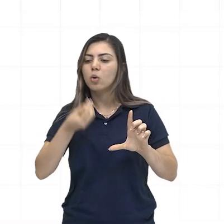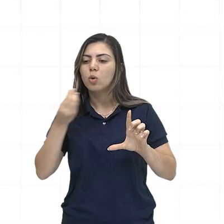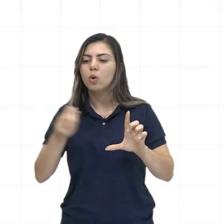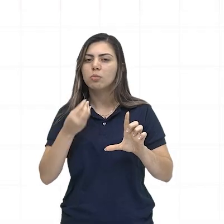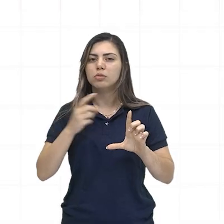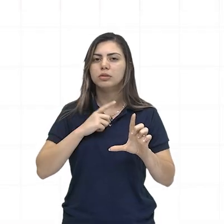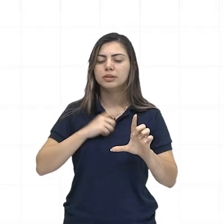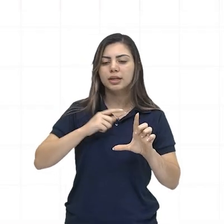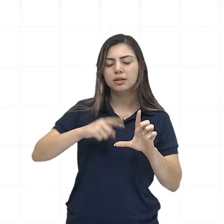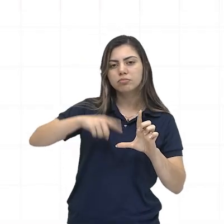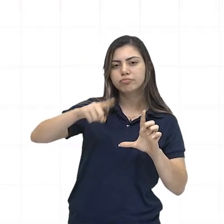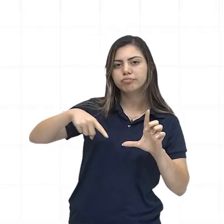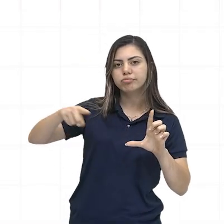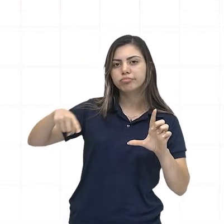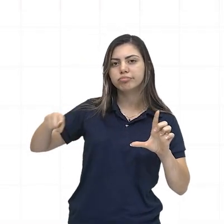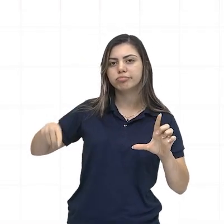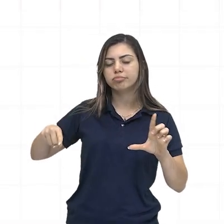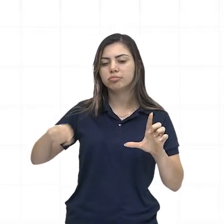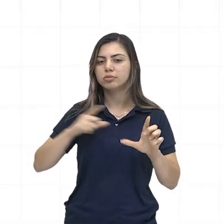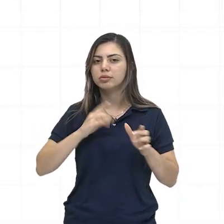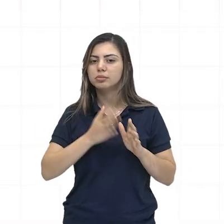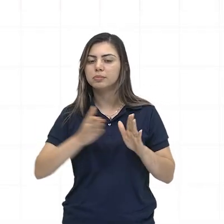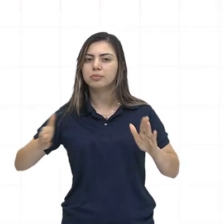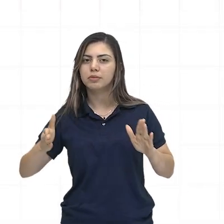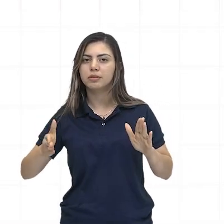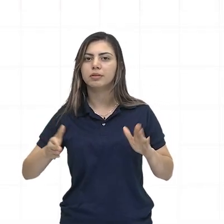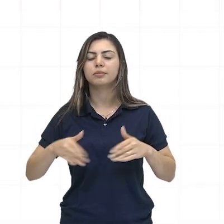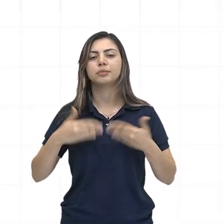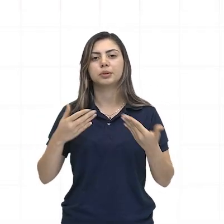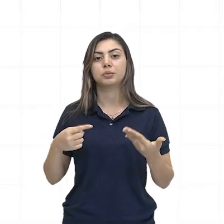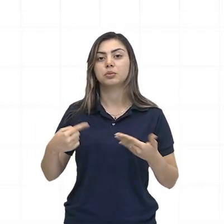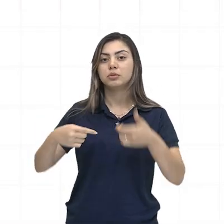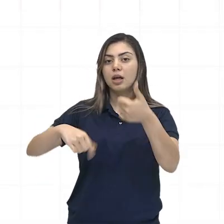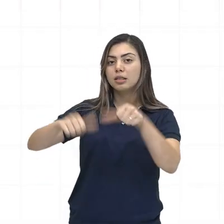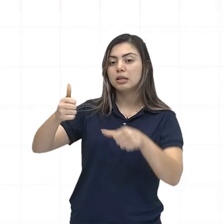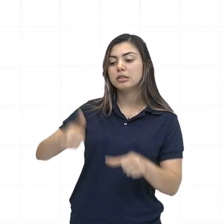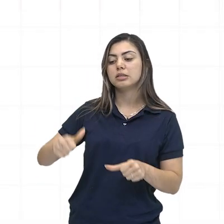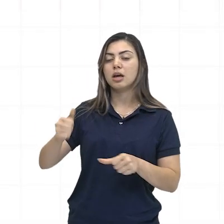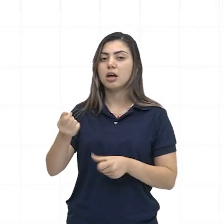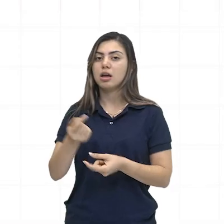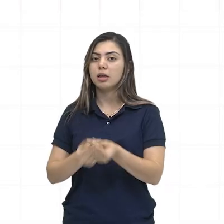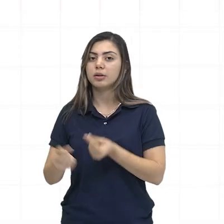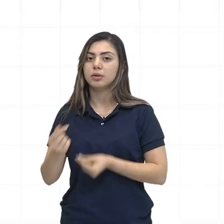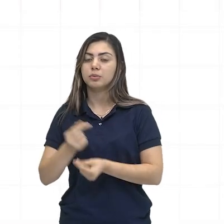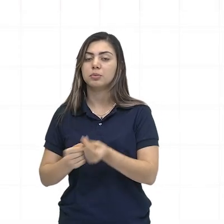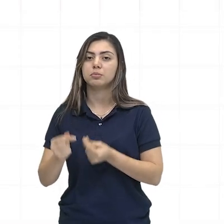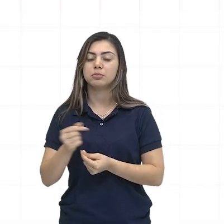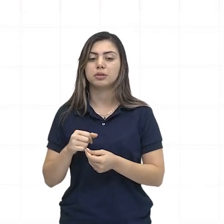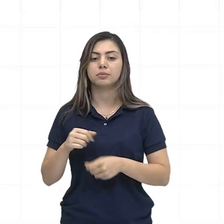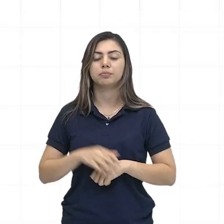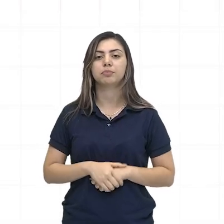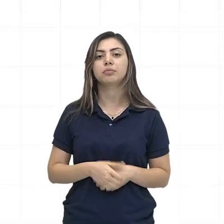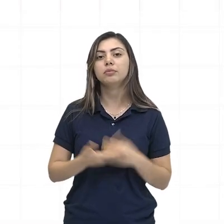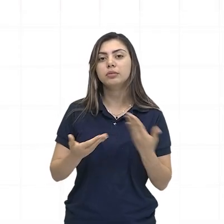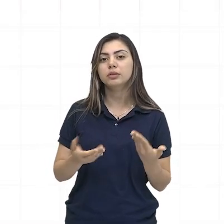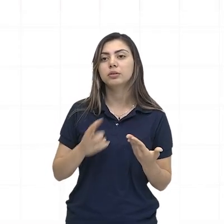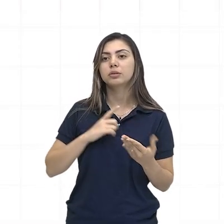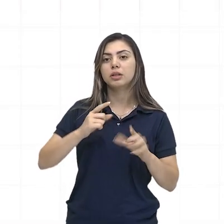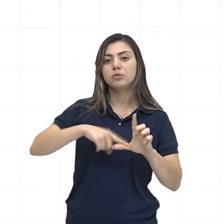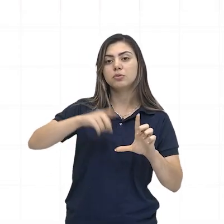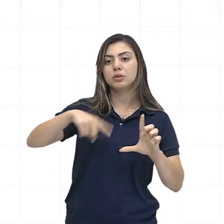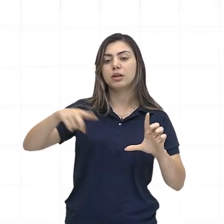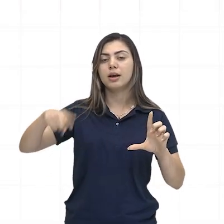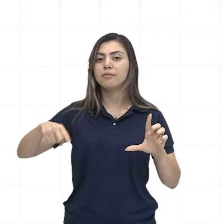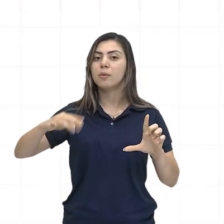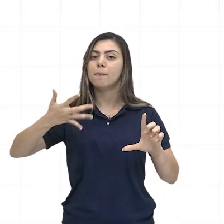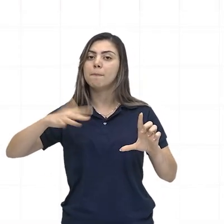comportamento, seja ele, no caso aqui, nós estamos fazendo uma análise de um comportamento econômico, certo? Aí nós temos aí uma projeção, né,